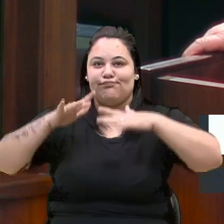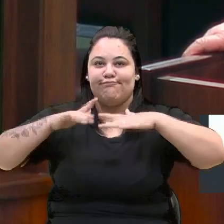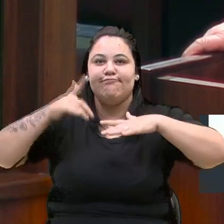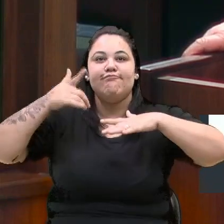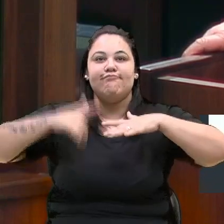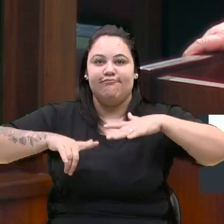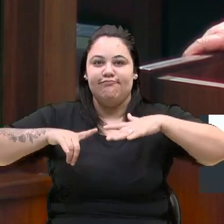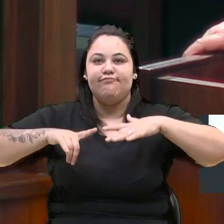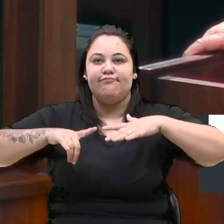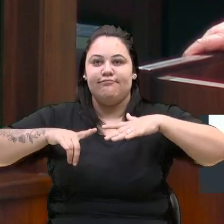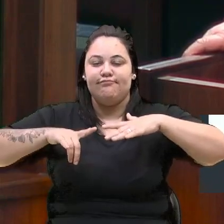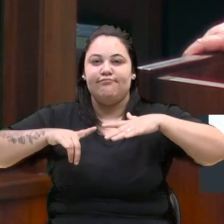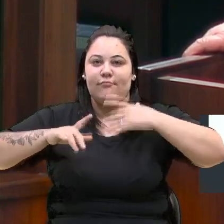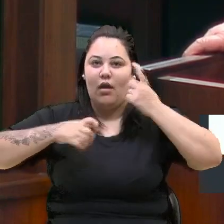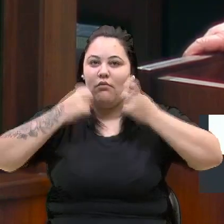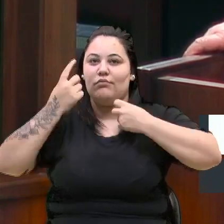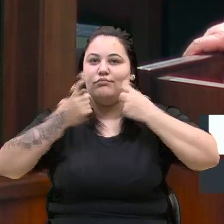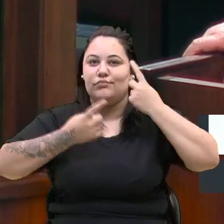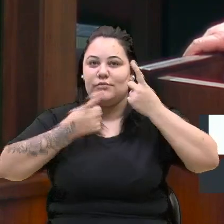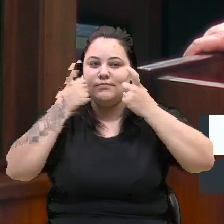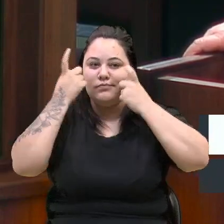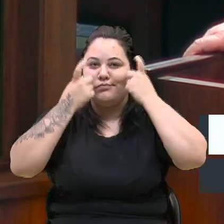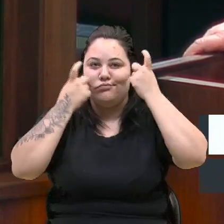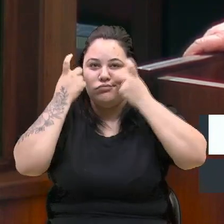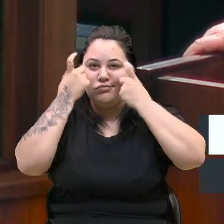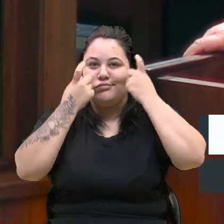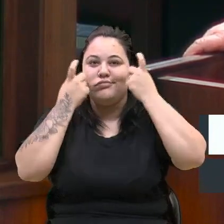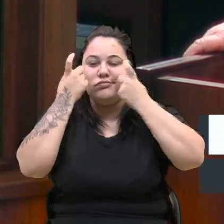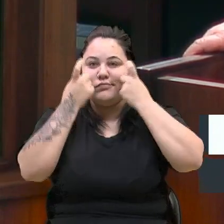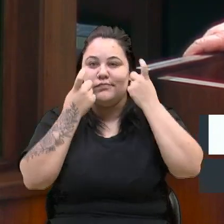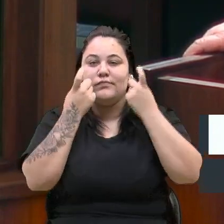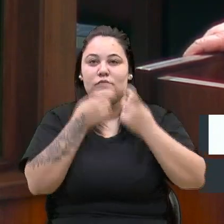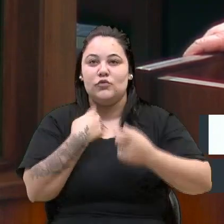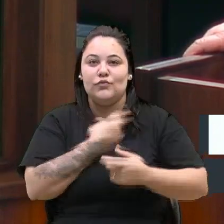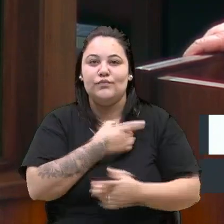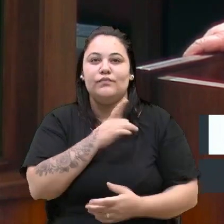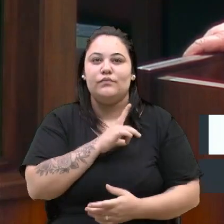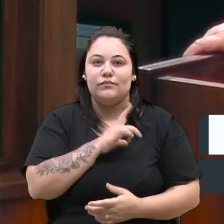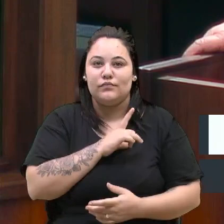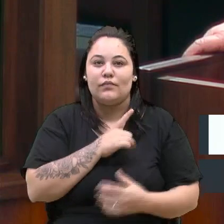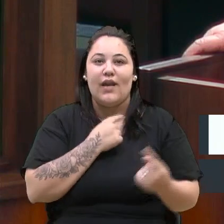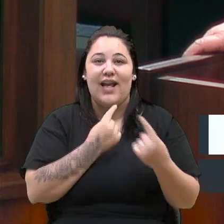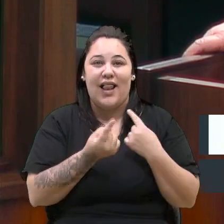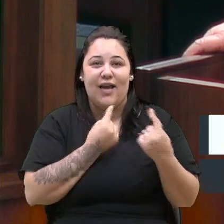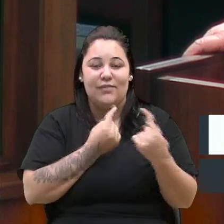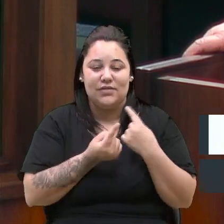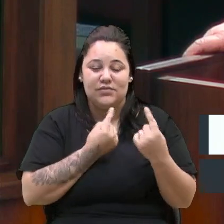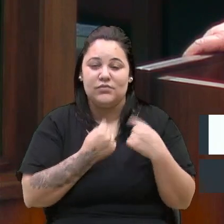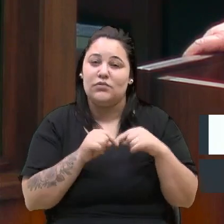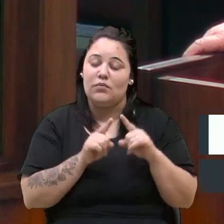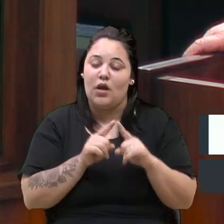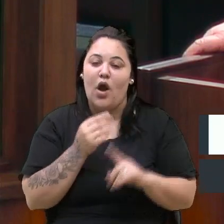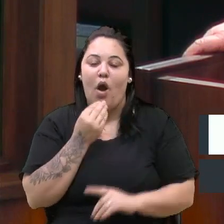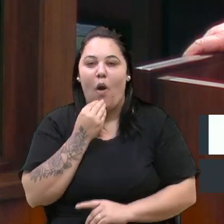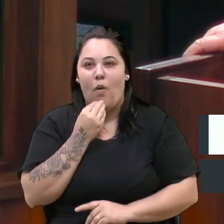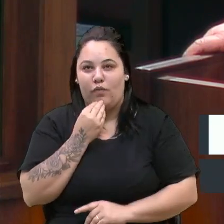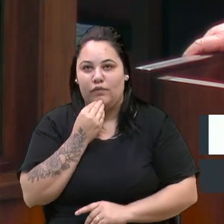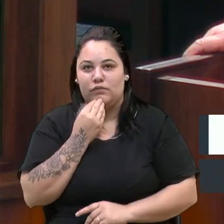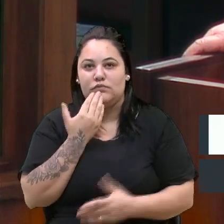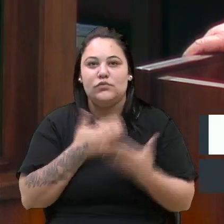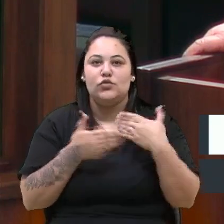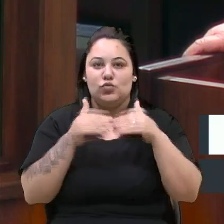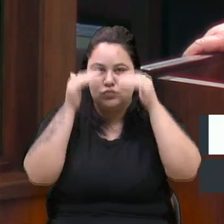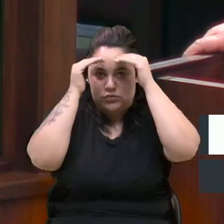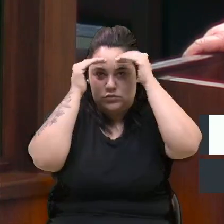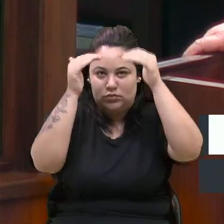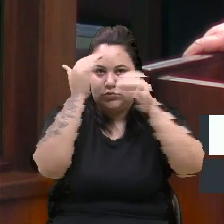algumas preocupações que nós temos. Então, assim, as reclamações, claro que tudo com respeito ao prefeito,